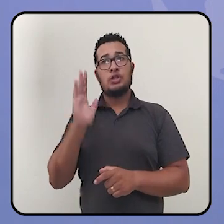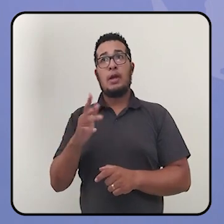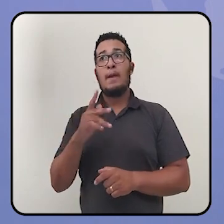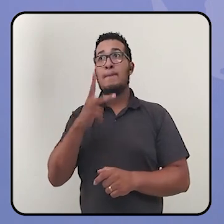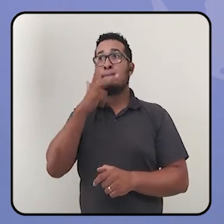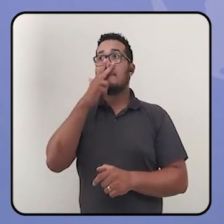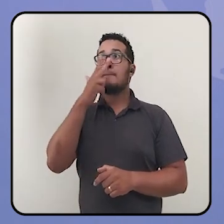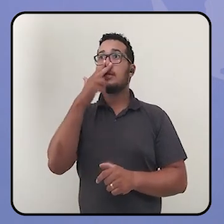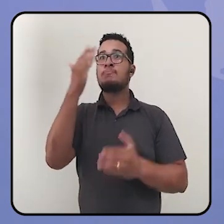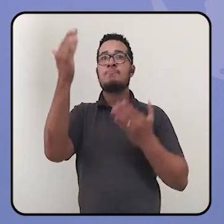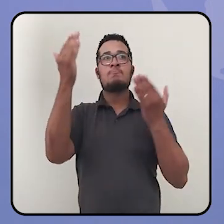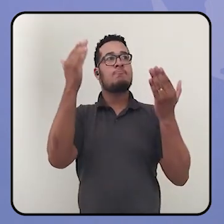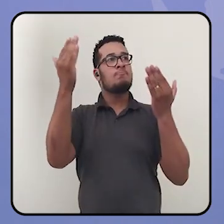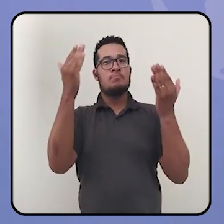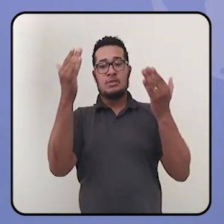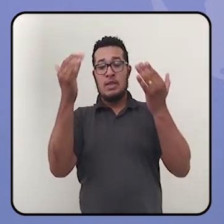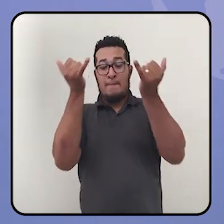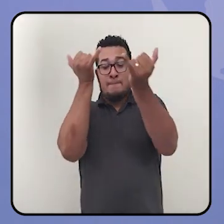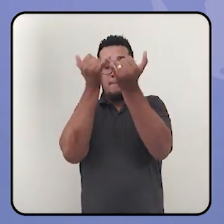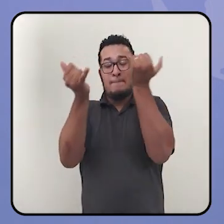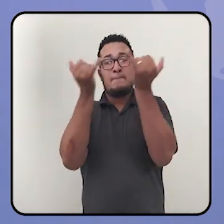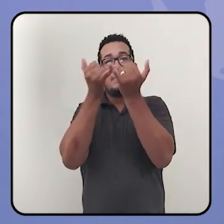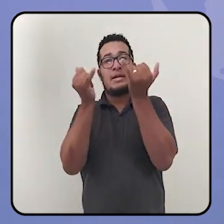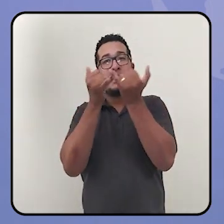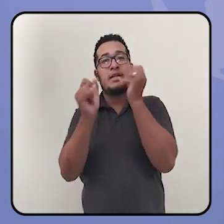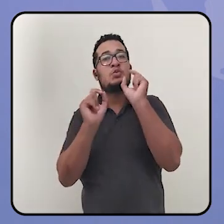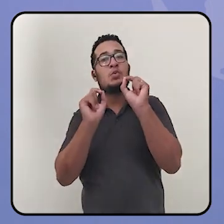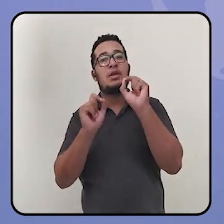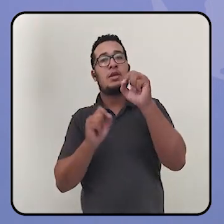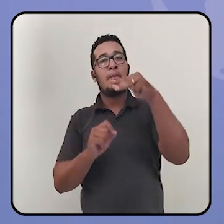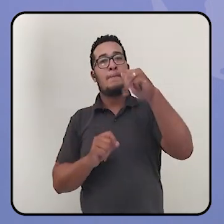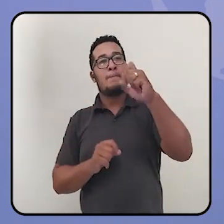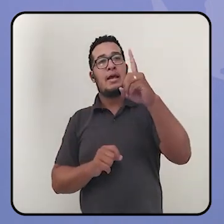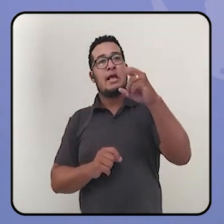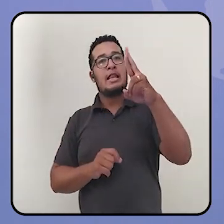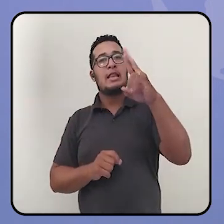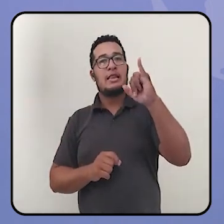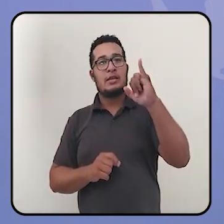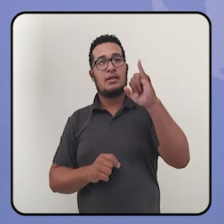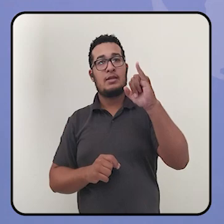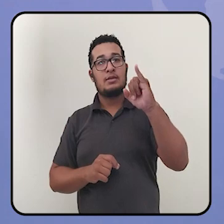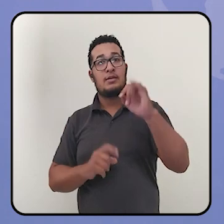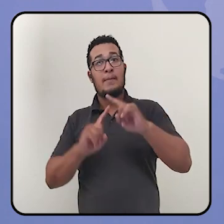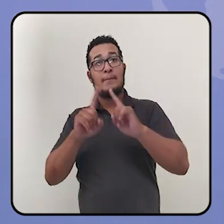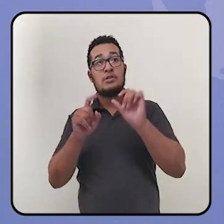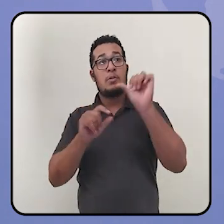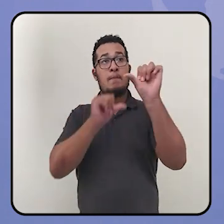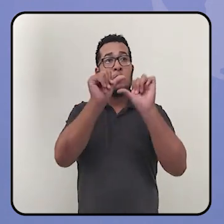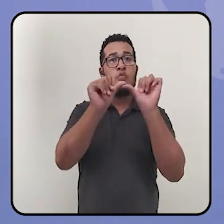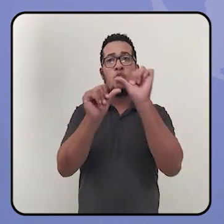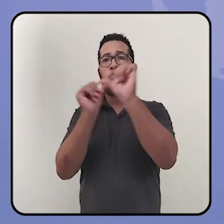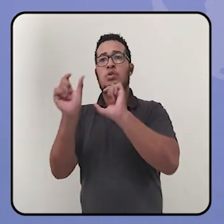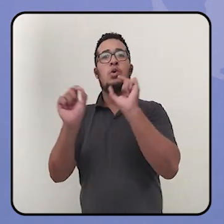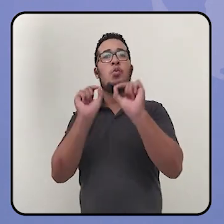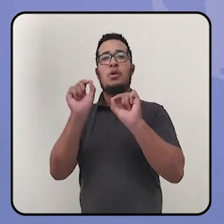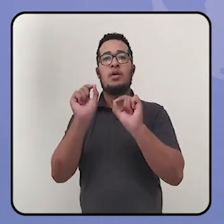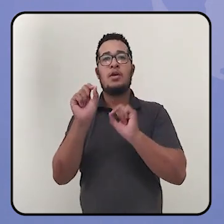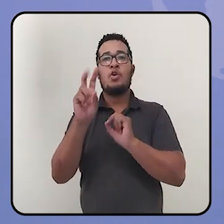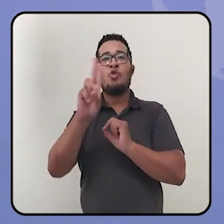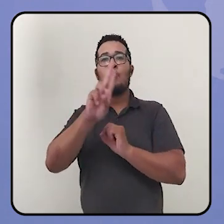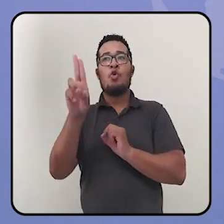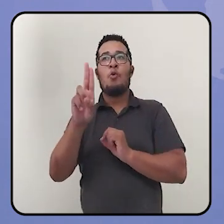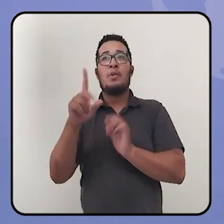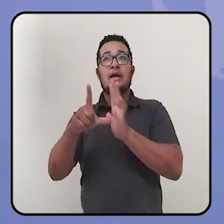as técnicas, as armas, eles começaram a dominar e também a caçar animais maiores para que pudesse se alimentar. Então ele